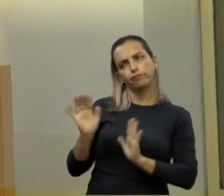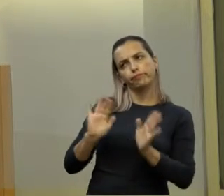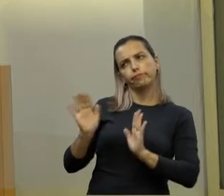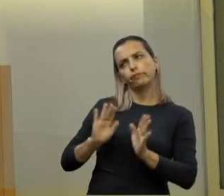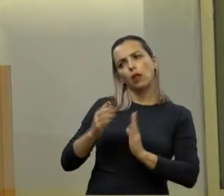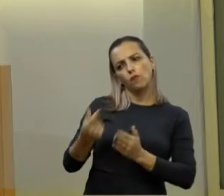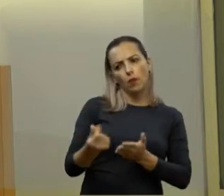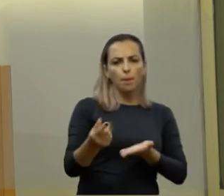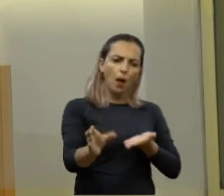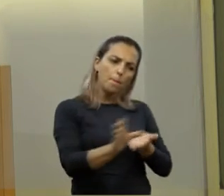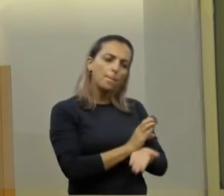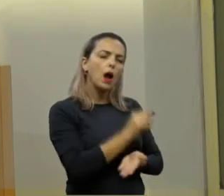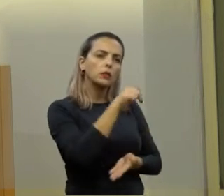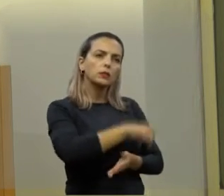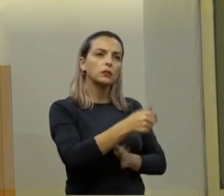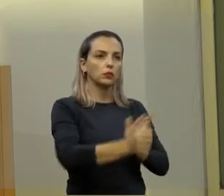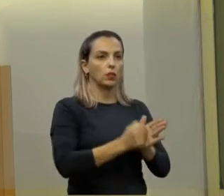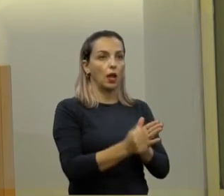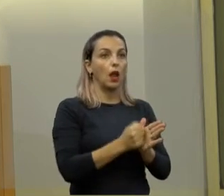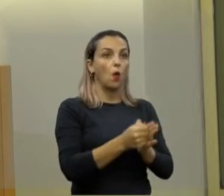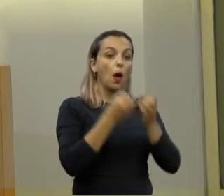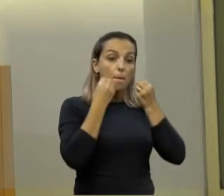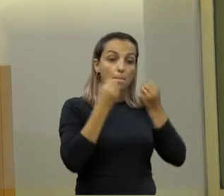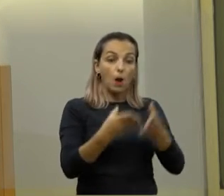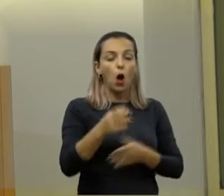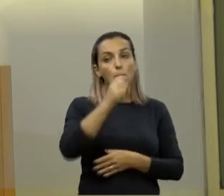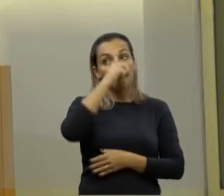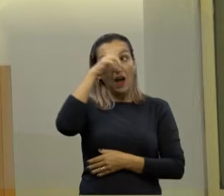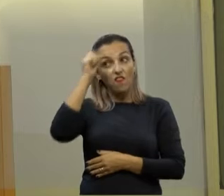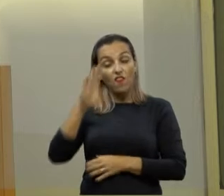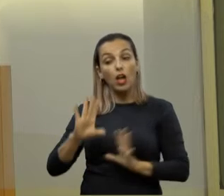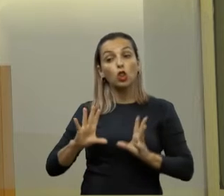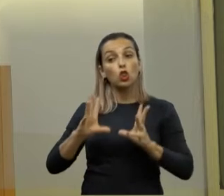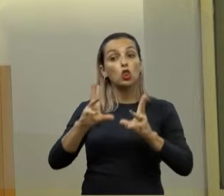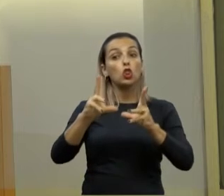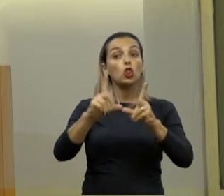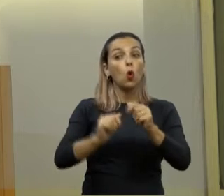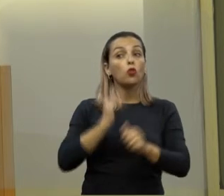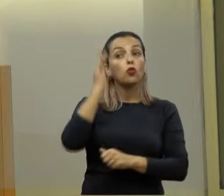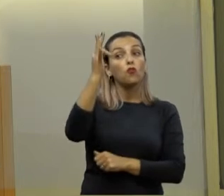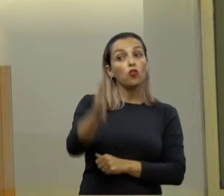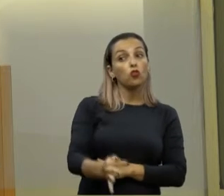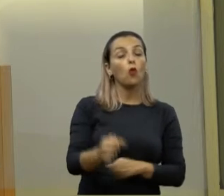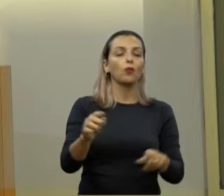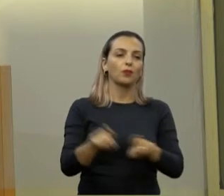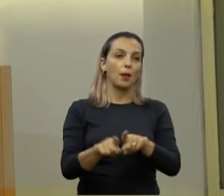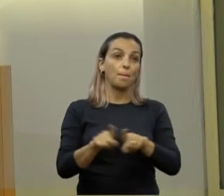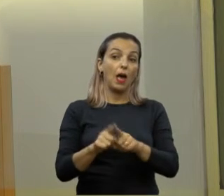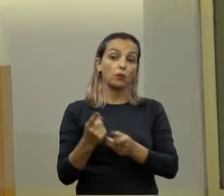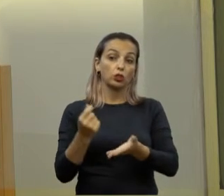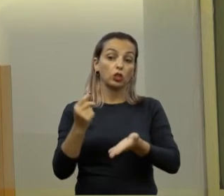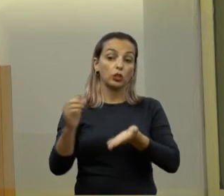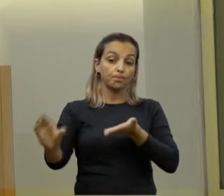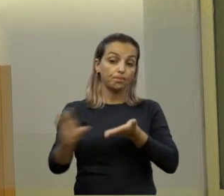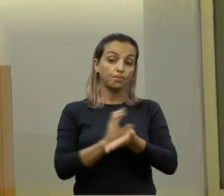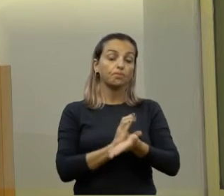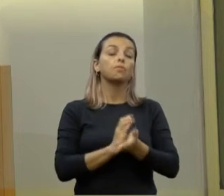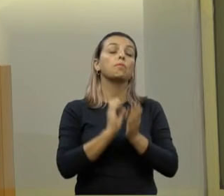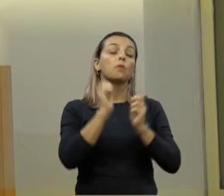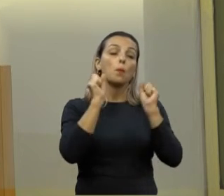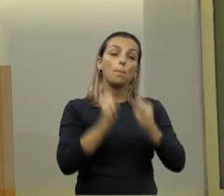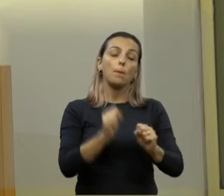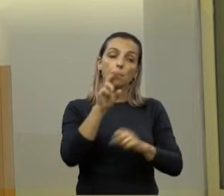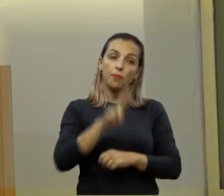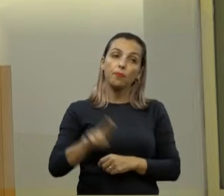nossa cidade isso não vai beneficiar o prefeito atual vai iniciar todos os prefeitos futuros que vão ter essa renda extra e que